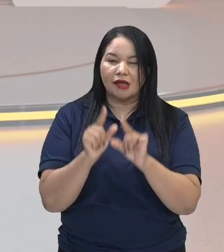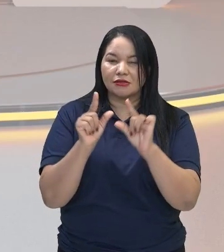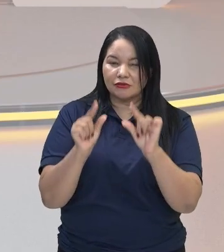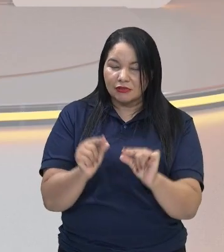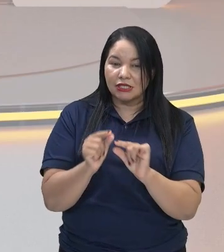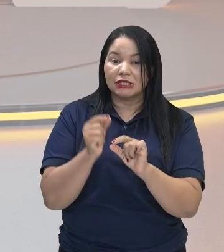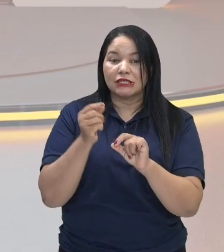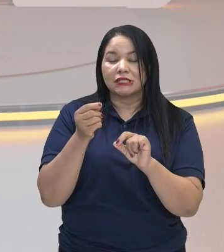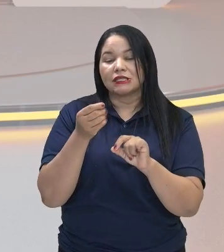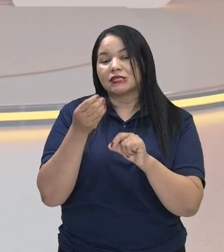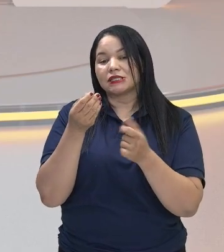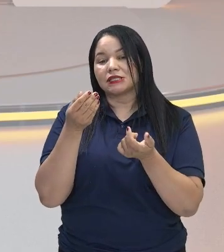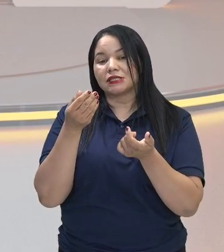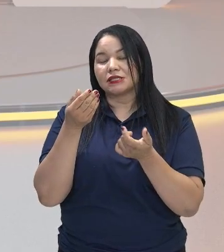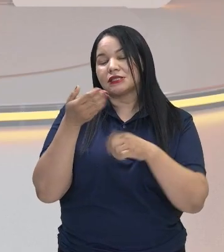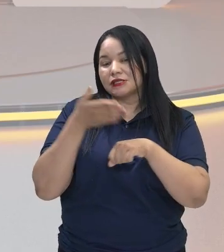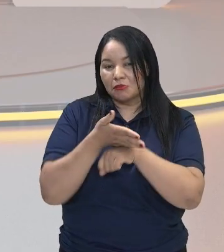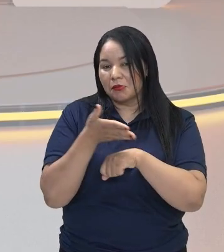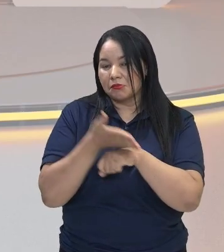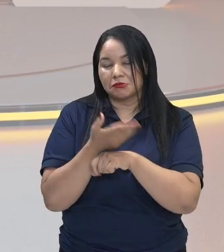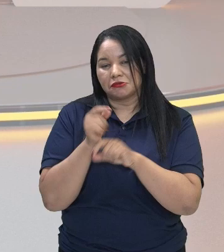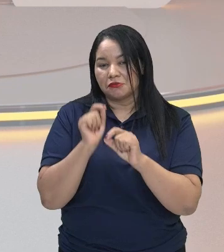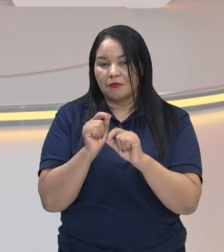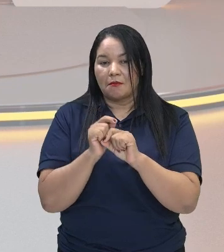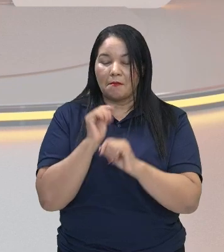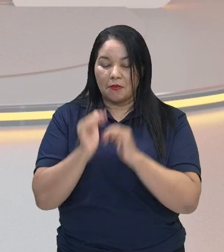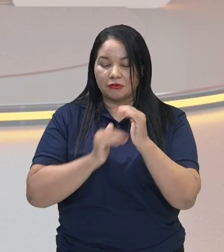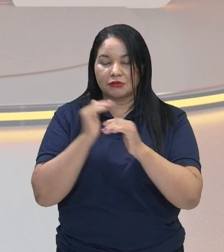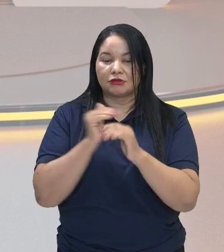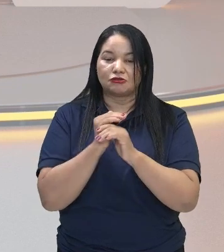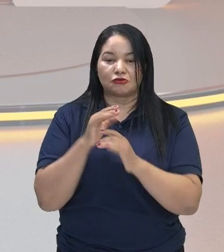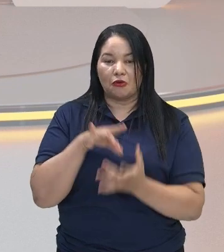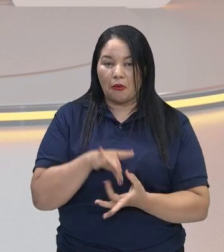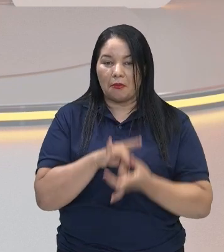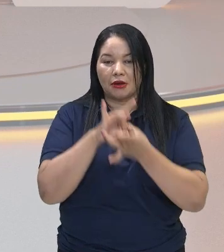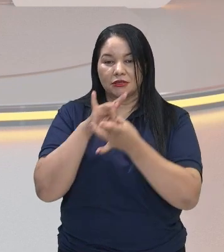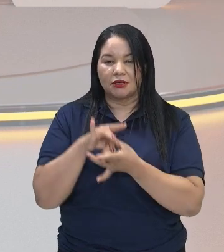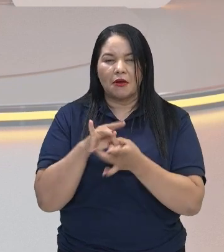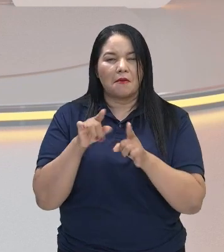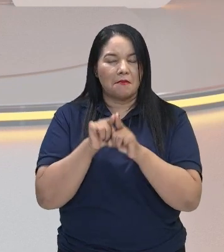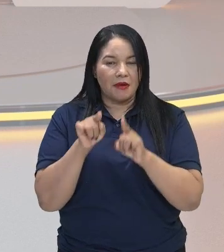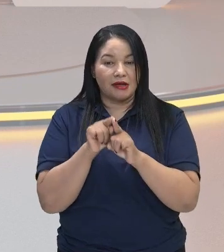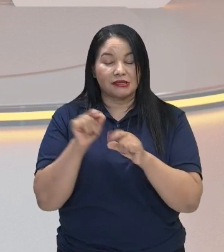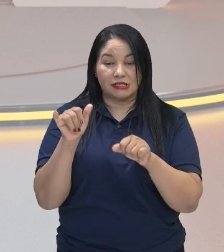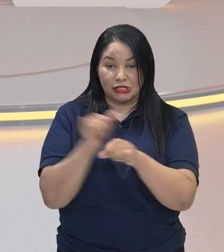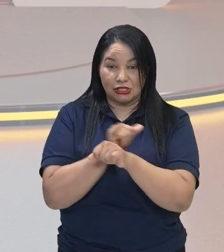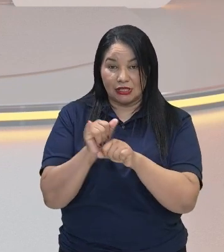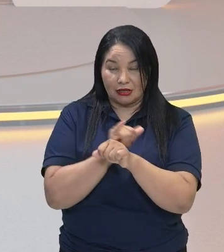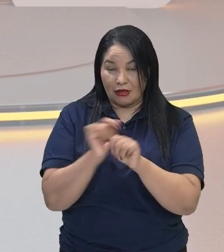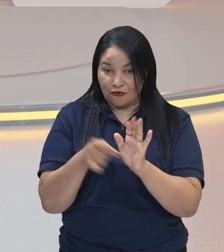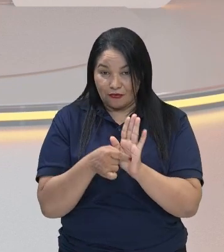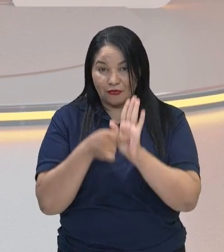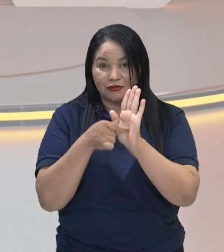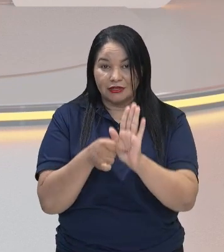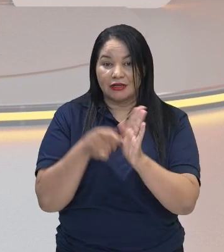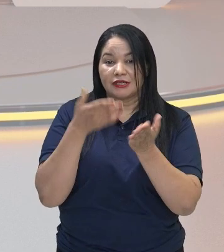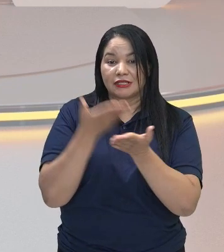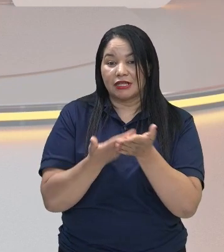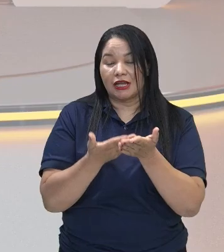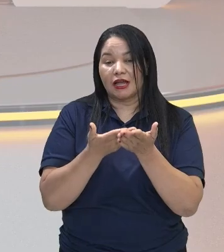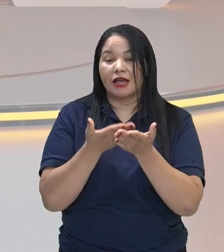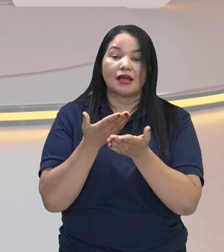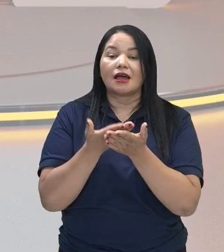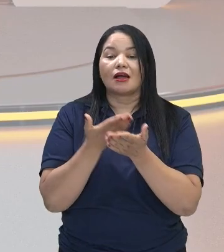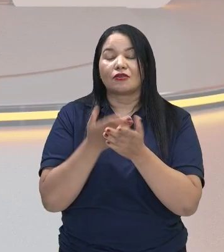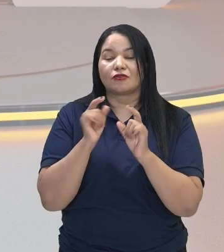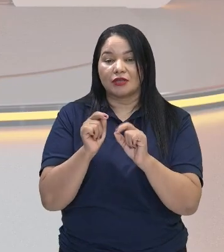processo de globalização, mas pensando aí. E as estratégias que foram apresentadas aqui em nossas aulas foram